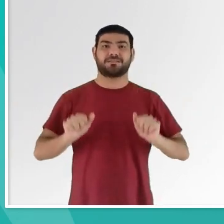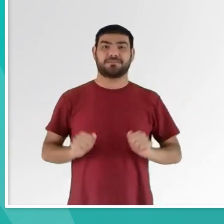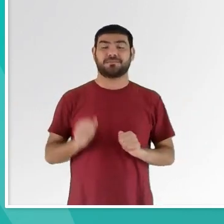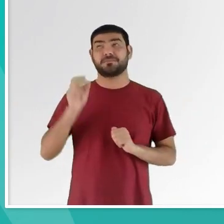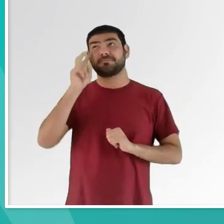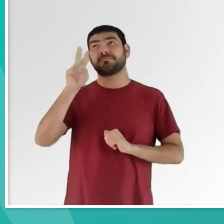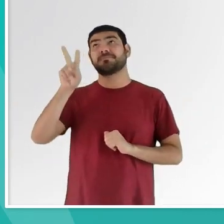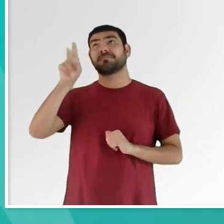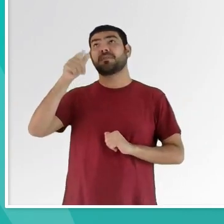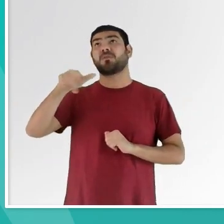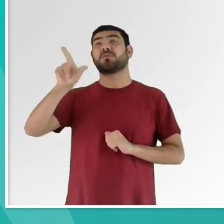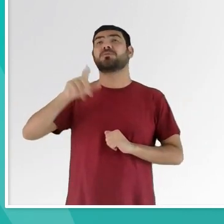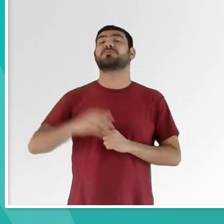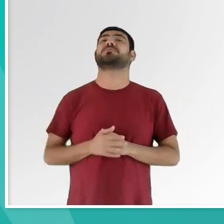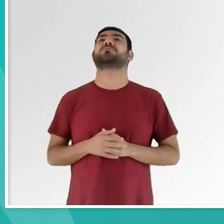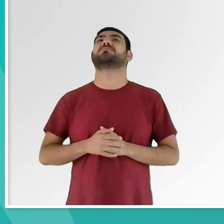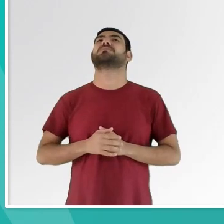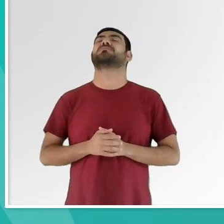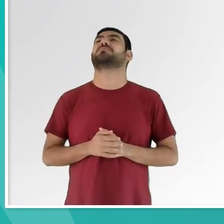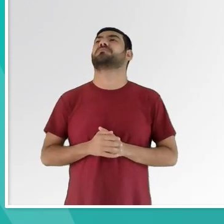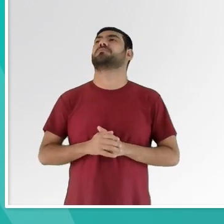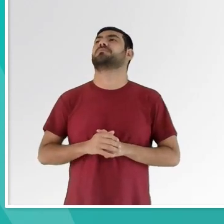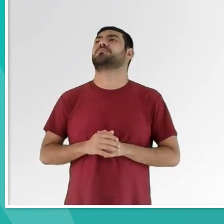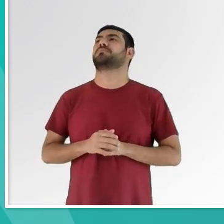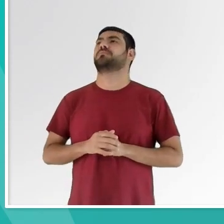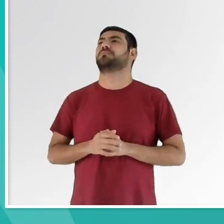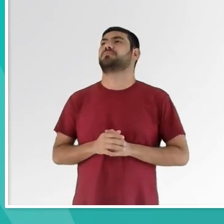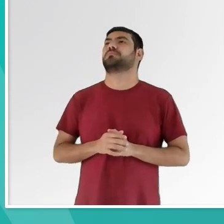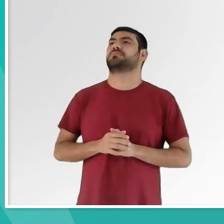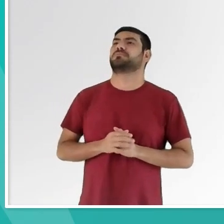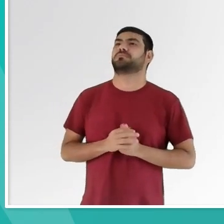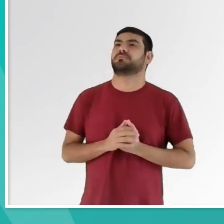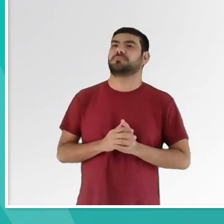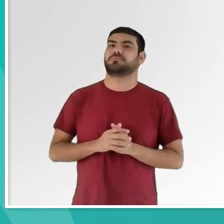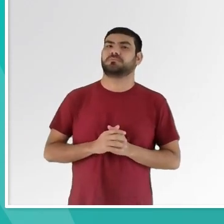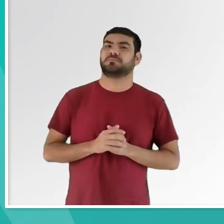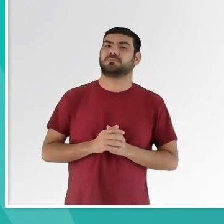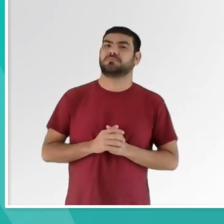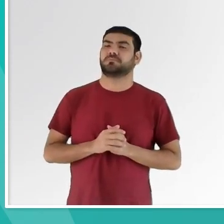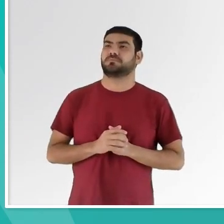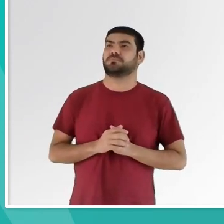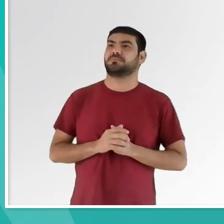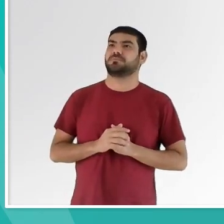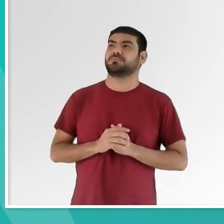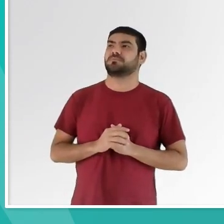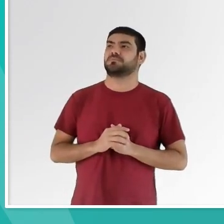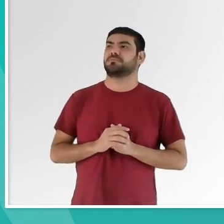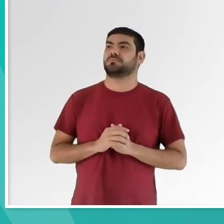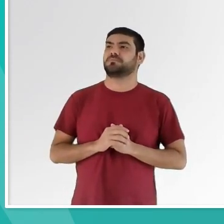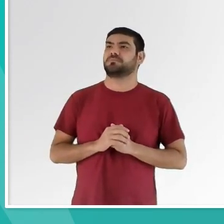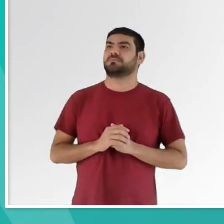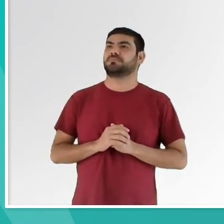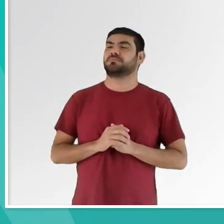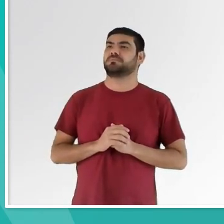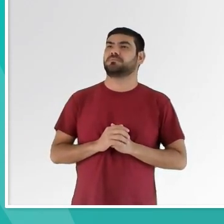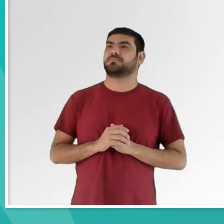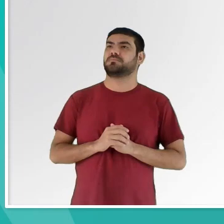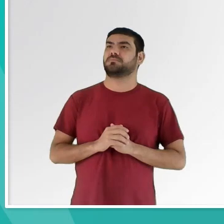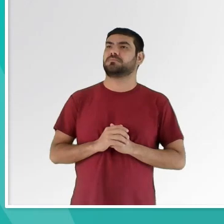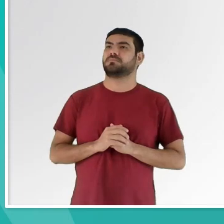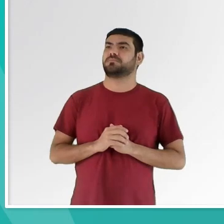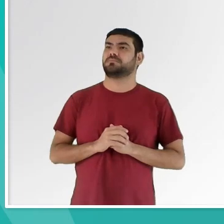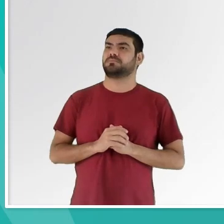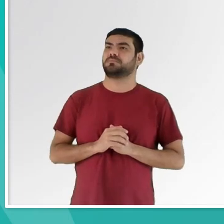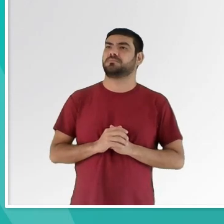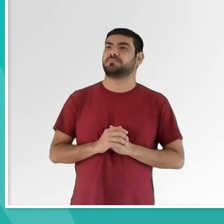o artista italiano, né? Ele faleceu em 2003, mas ele tem aí essas duas artes, tá? Que é o iglu